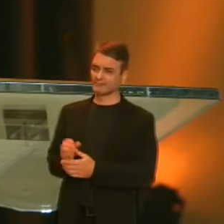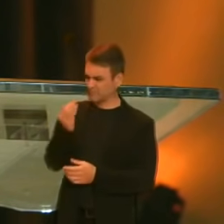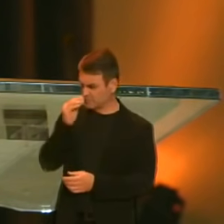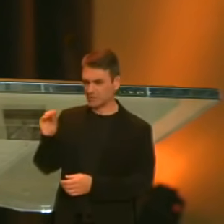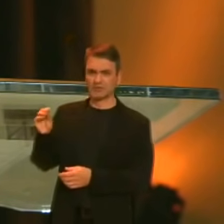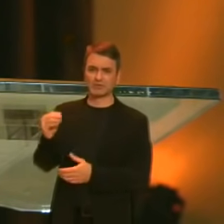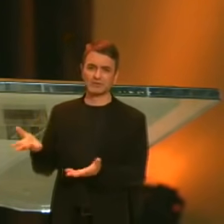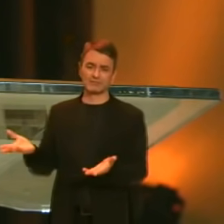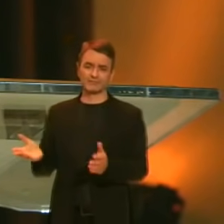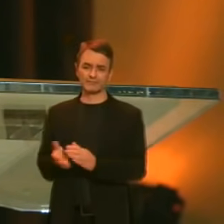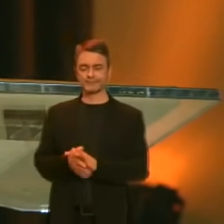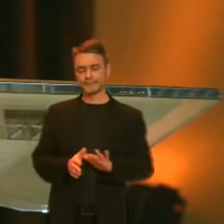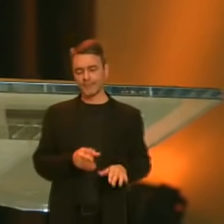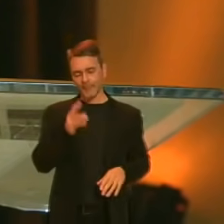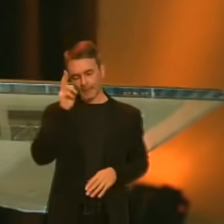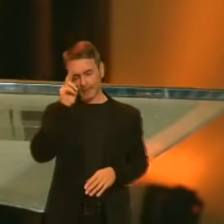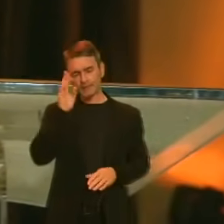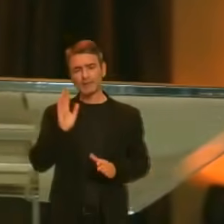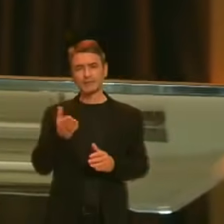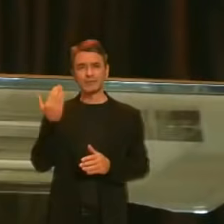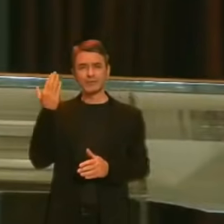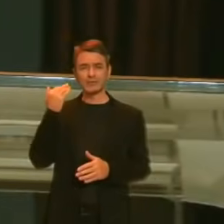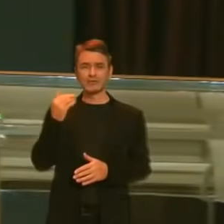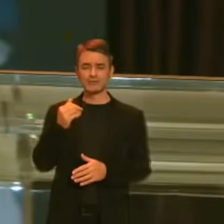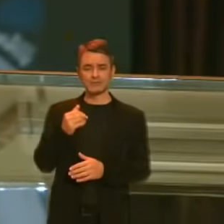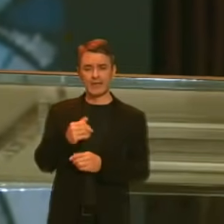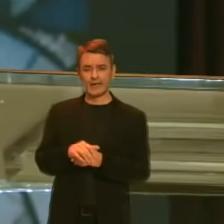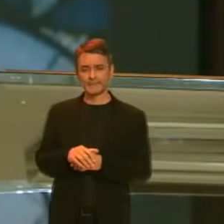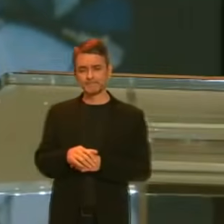Eu me lembro de uma vez que atendi uma senhora